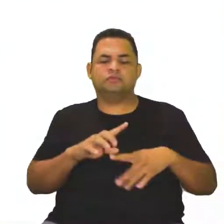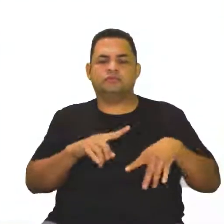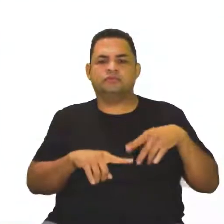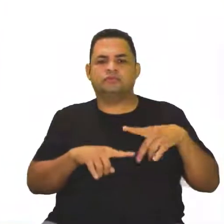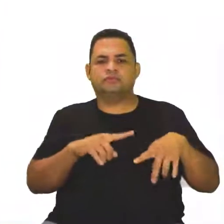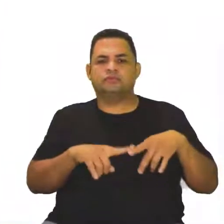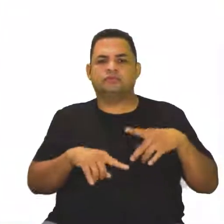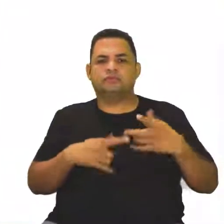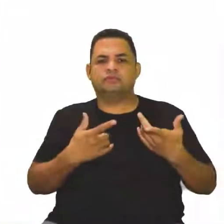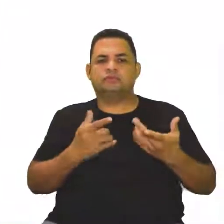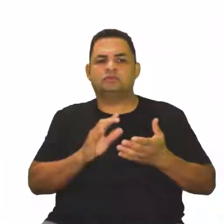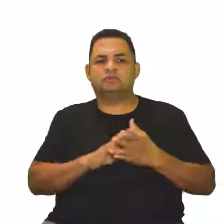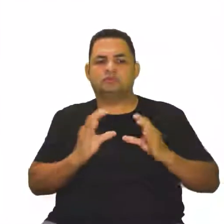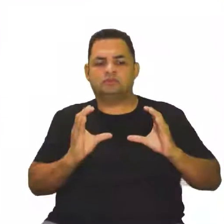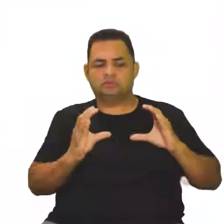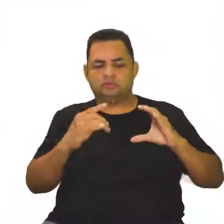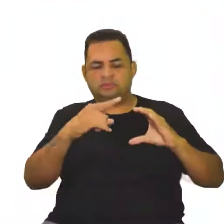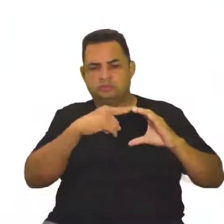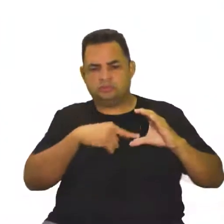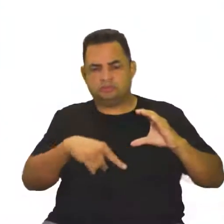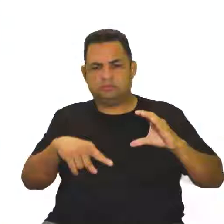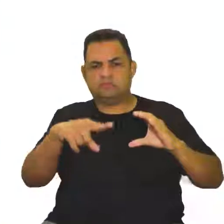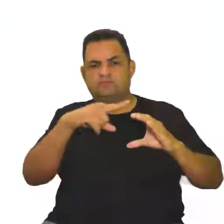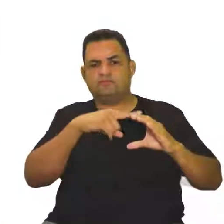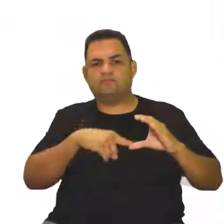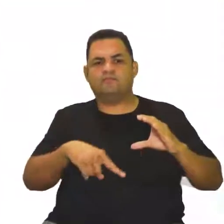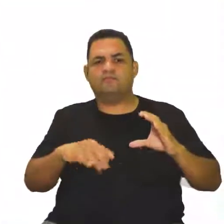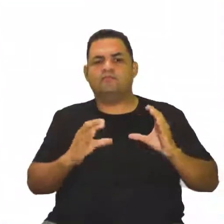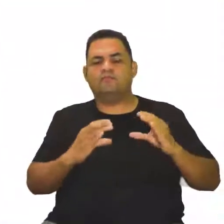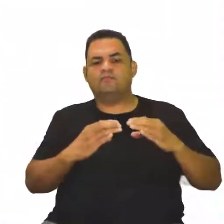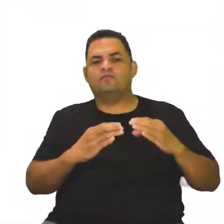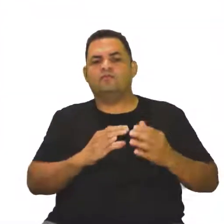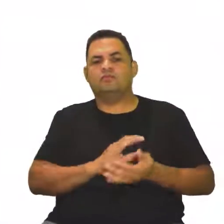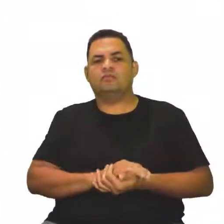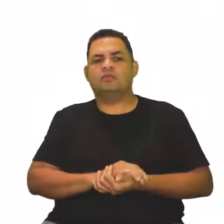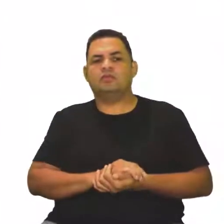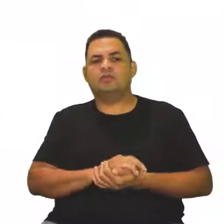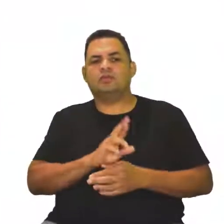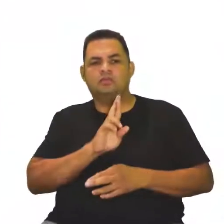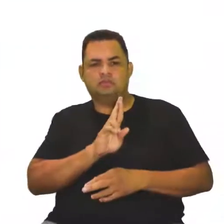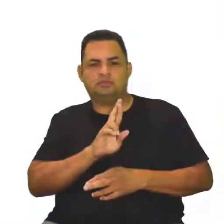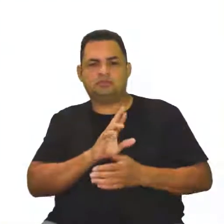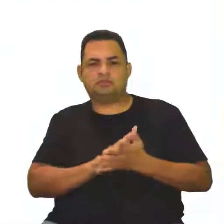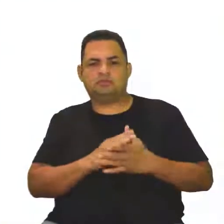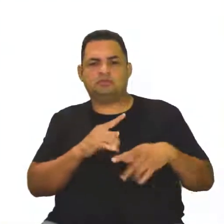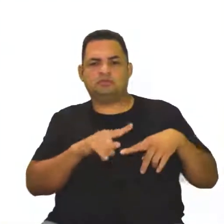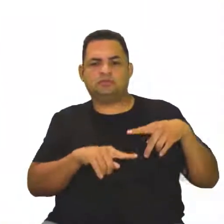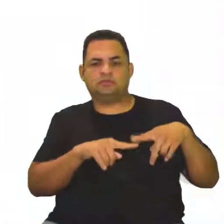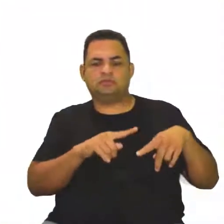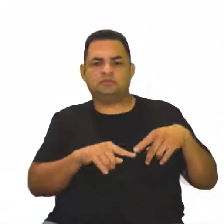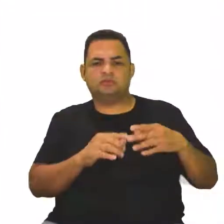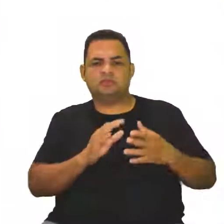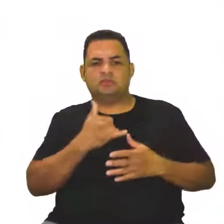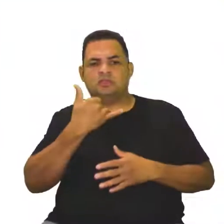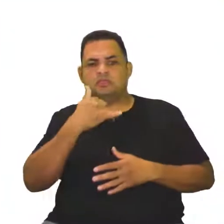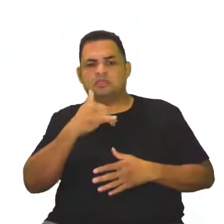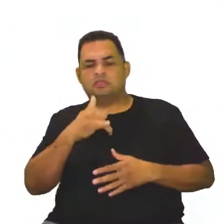dispositivos que estão nesse circuito. Bom, os resistores são dispositivos elétricos, isso a gente já falou